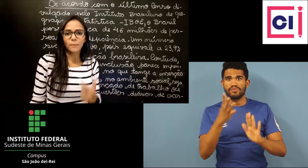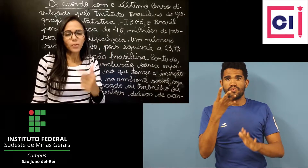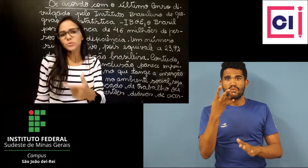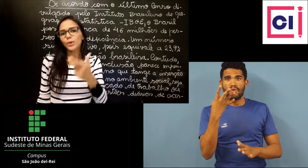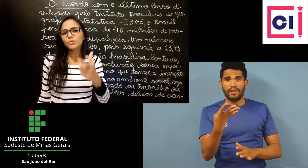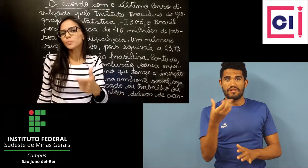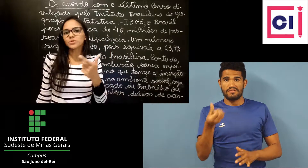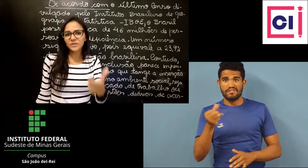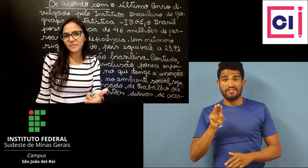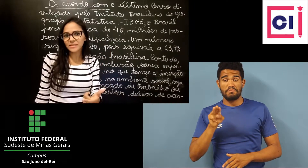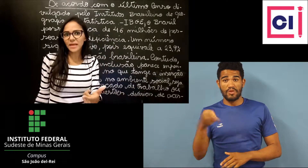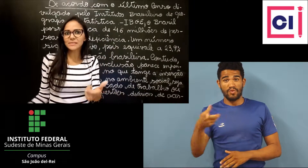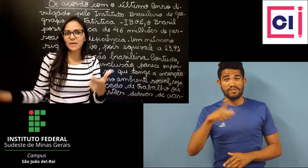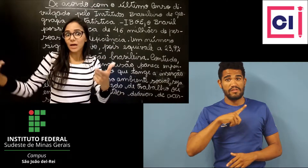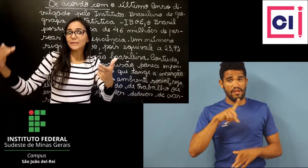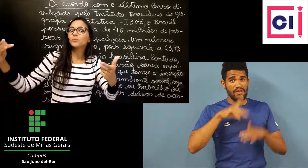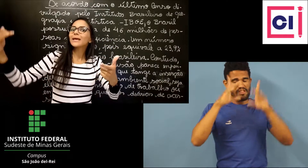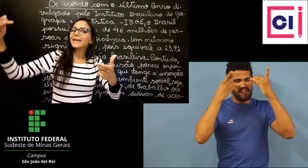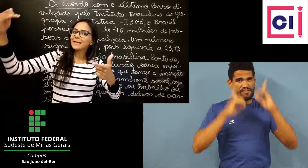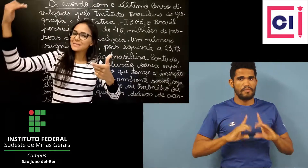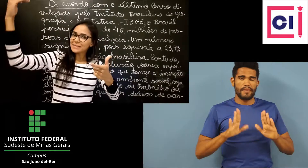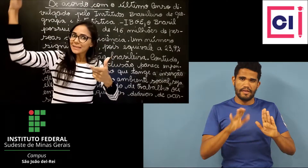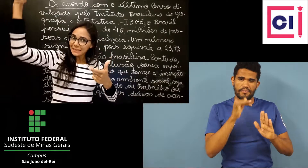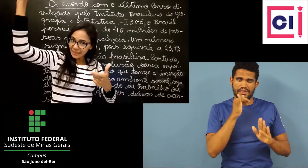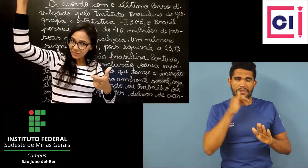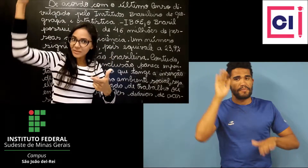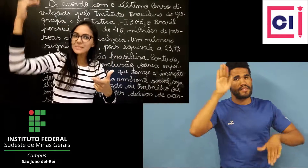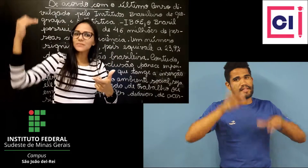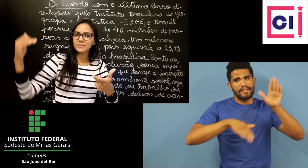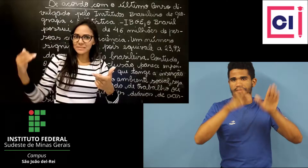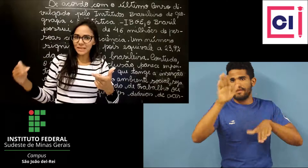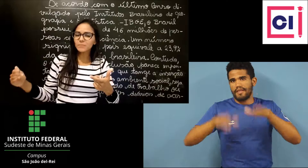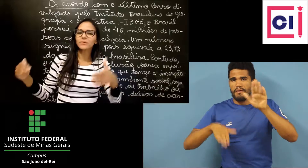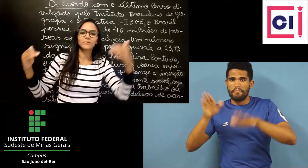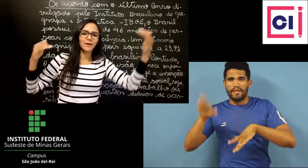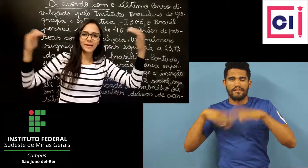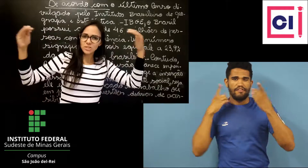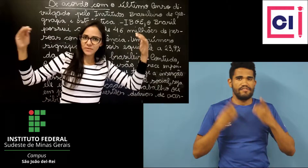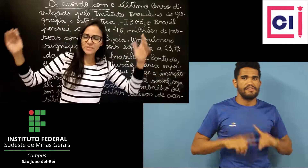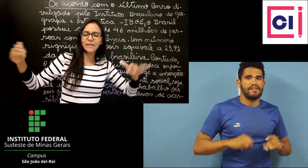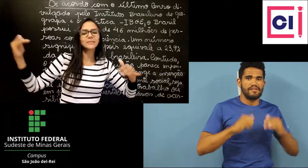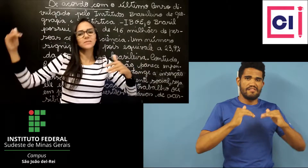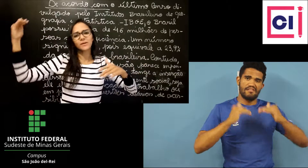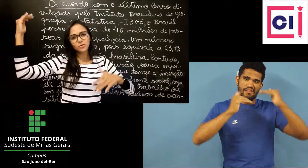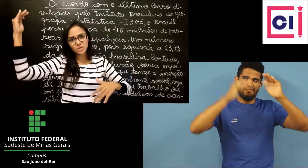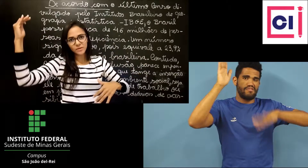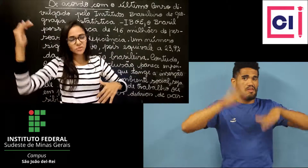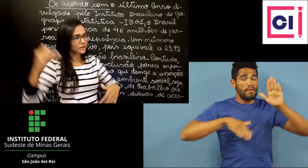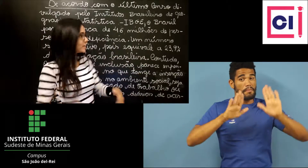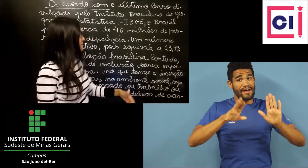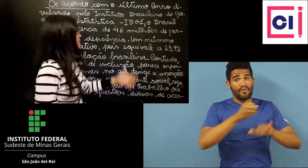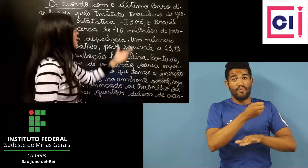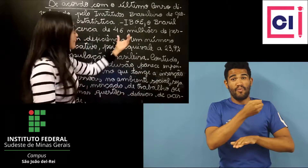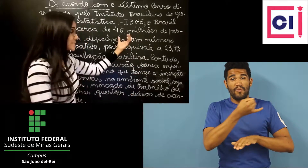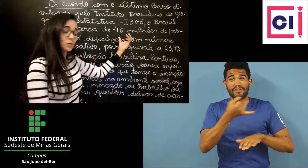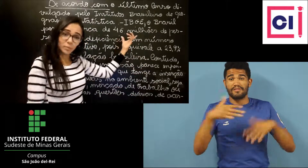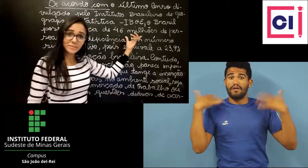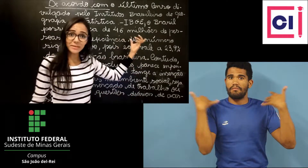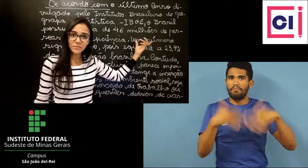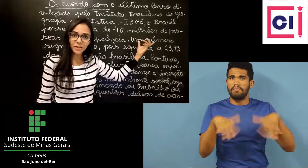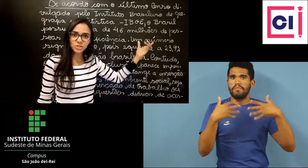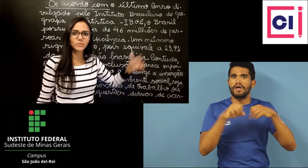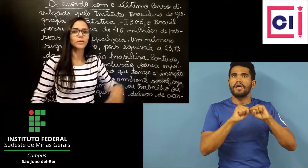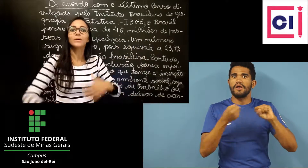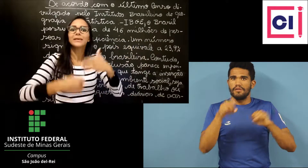milhões possuem algum tipo de deficiência. Num daqueles níveis, vocês lembram? Várias deficiências e vários níveis diferentes. Mas é um